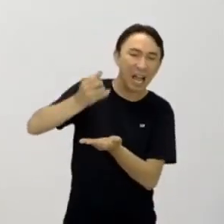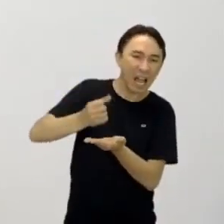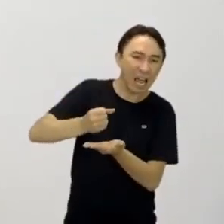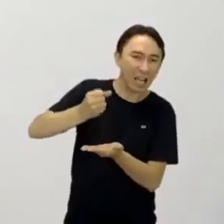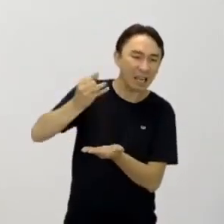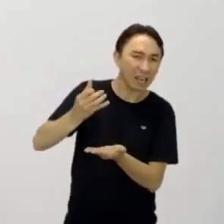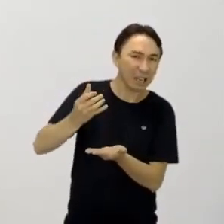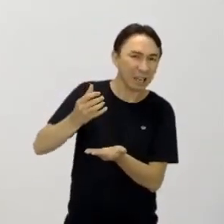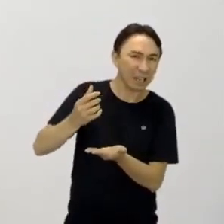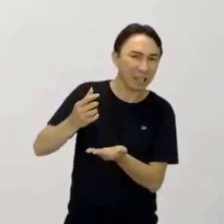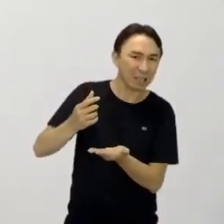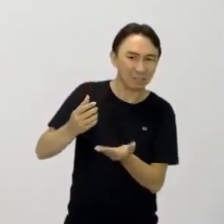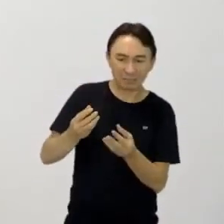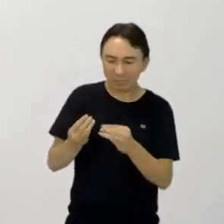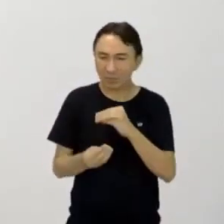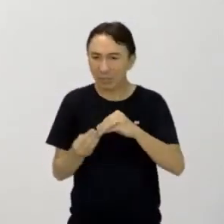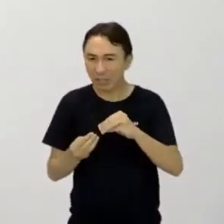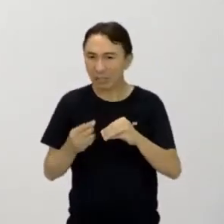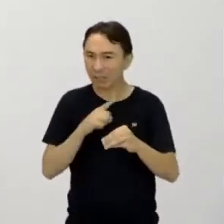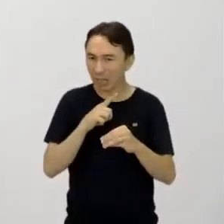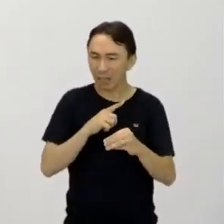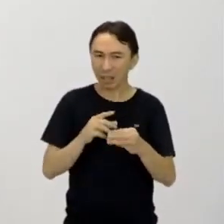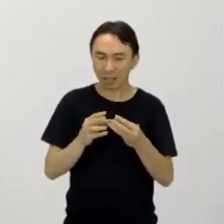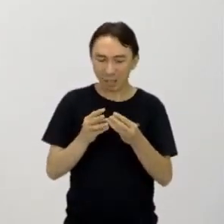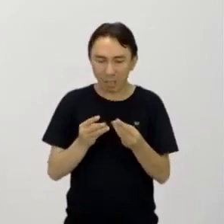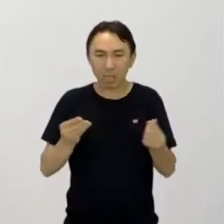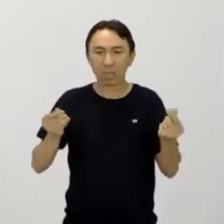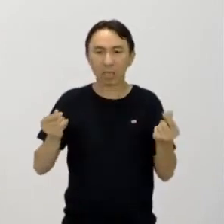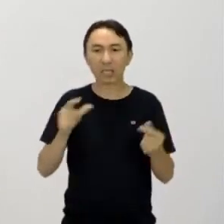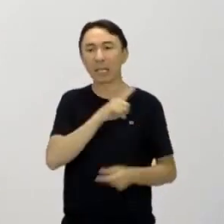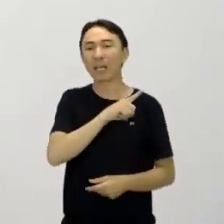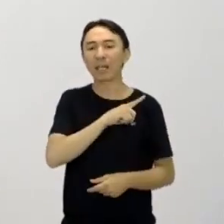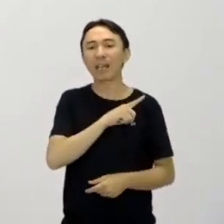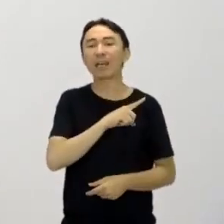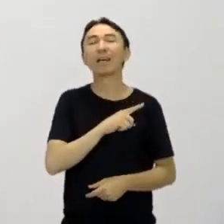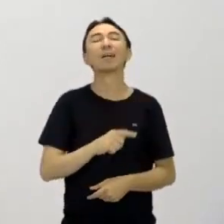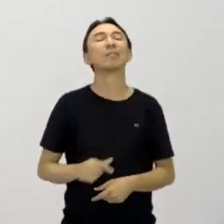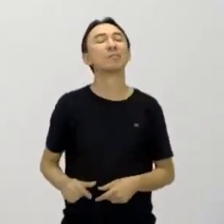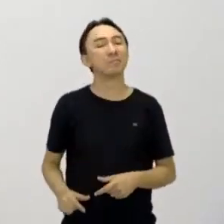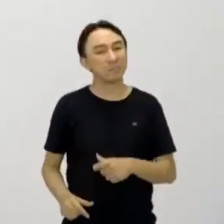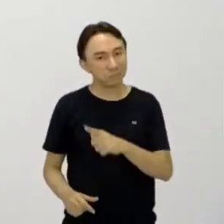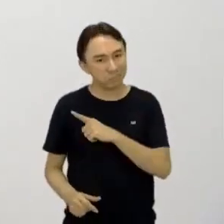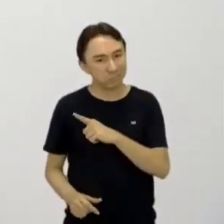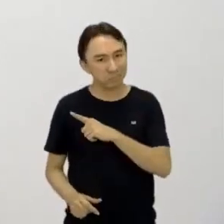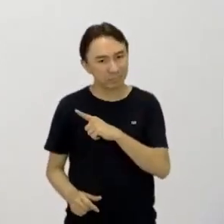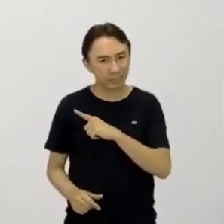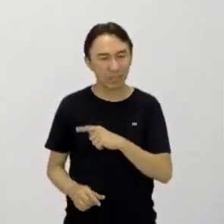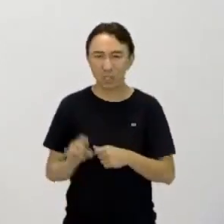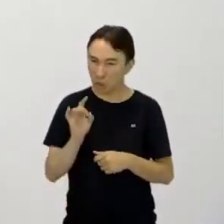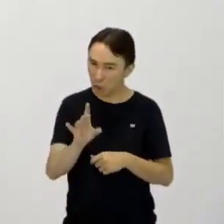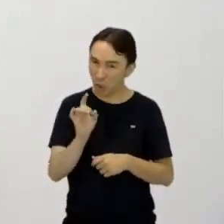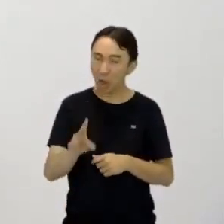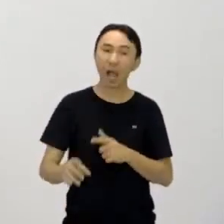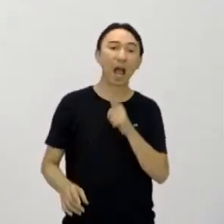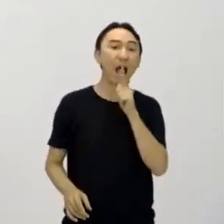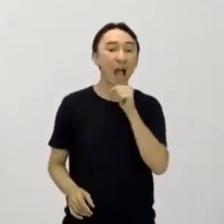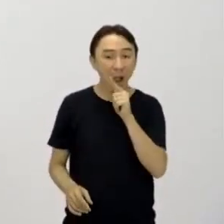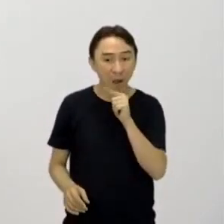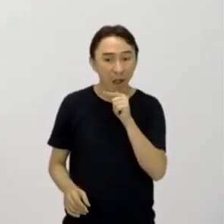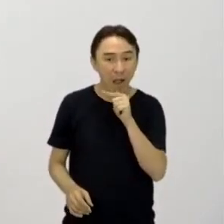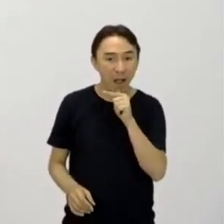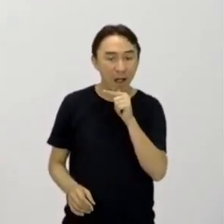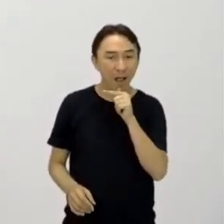Será que tem? Não. Tem necessariamente. Então isso daqui não é água. Já é